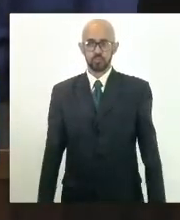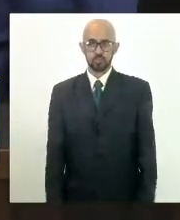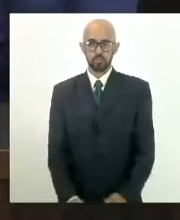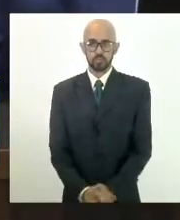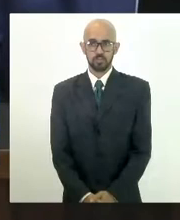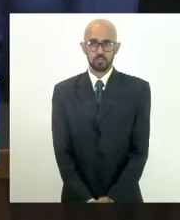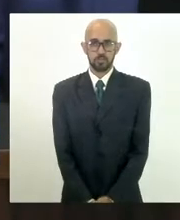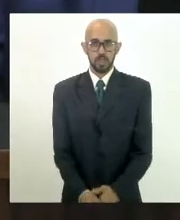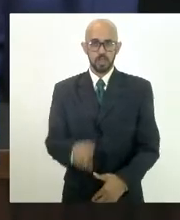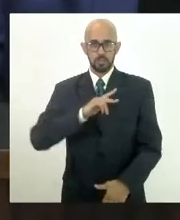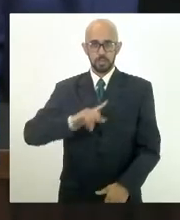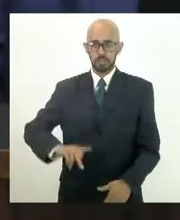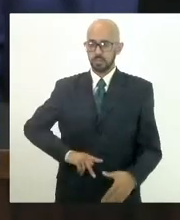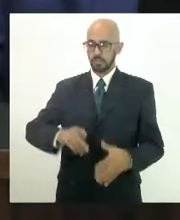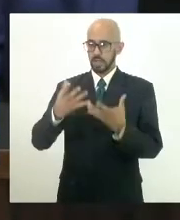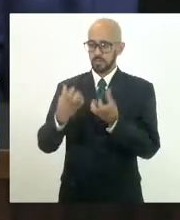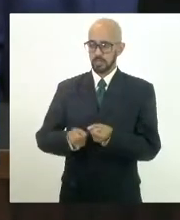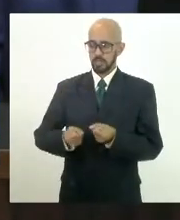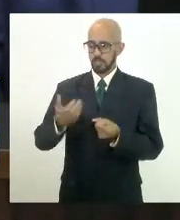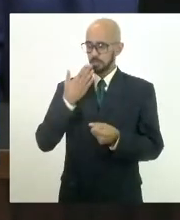Presidência, defere pedir de vossa excelência.